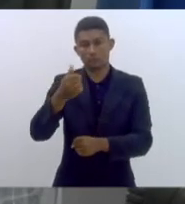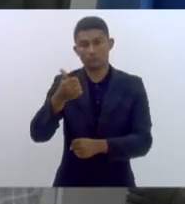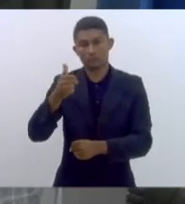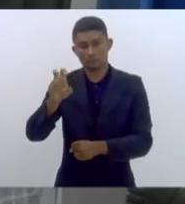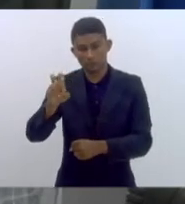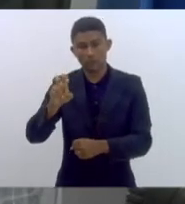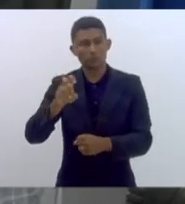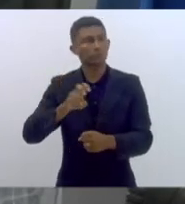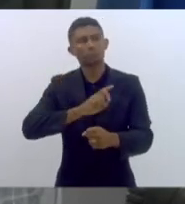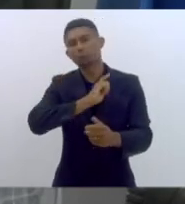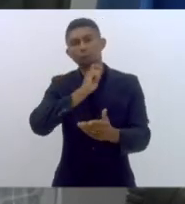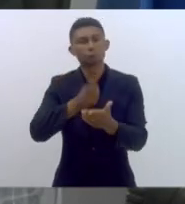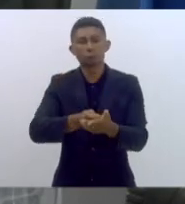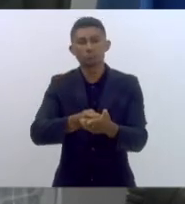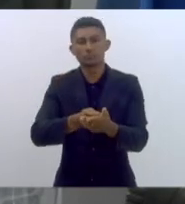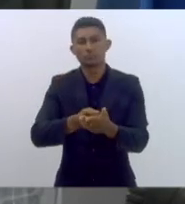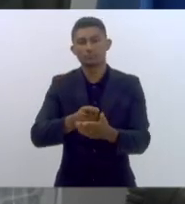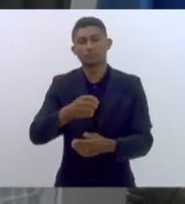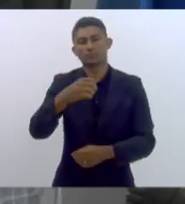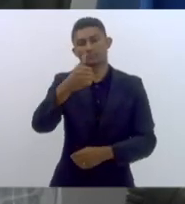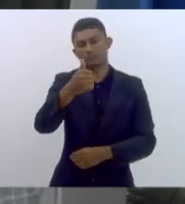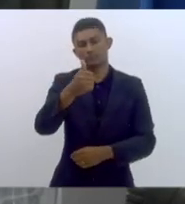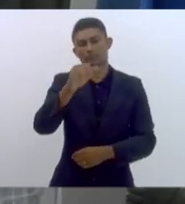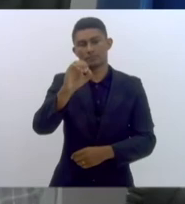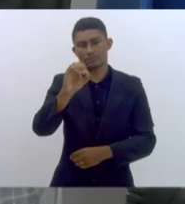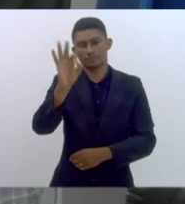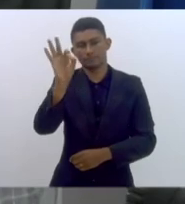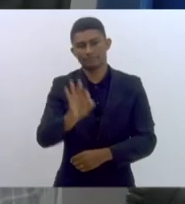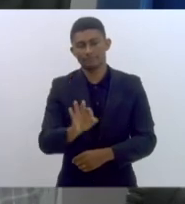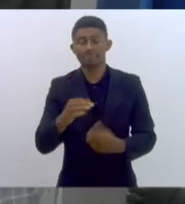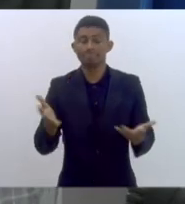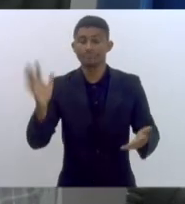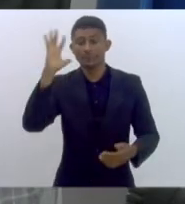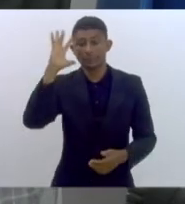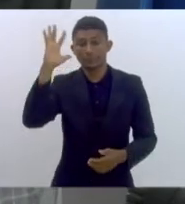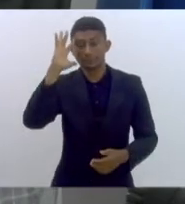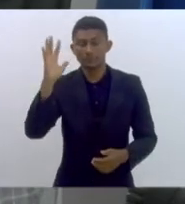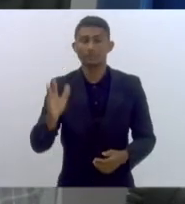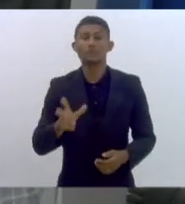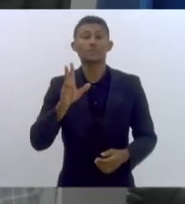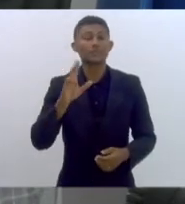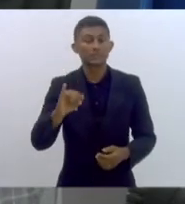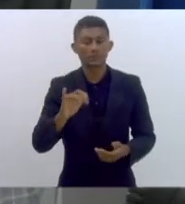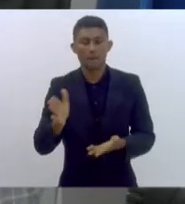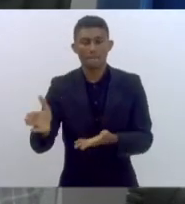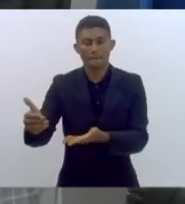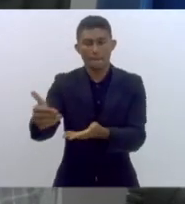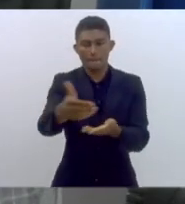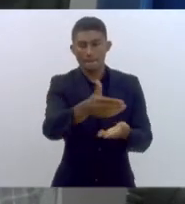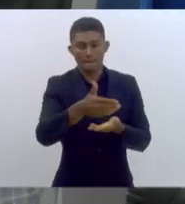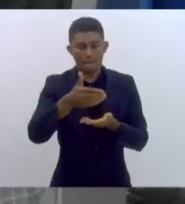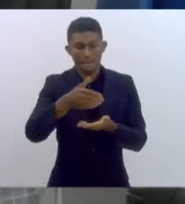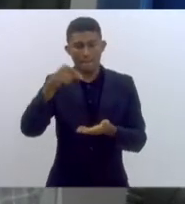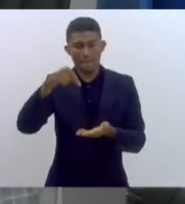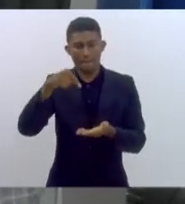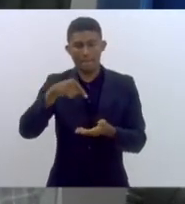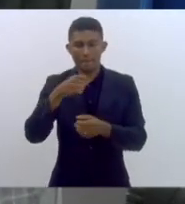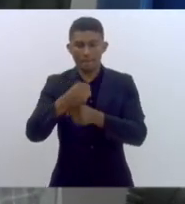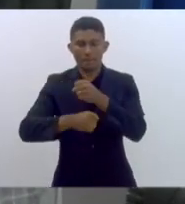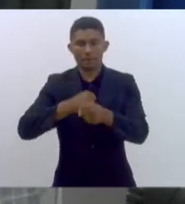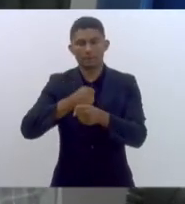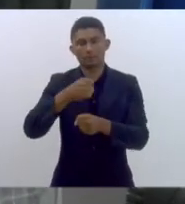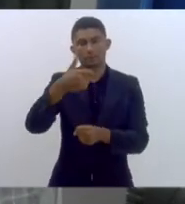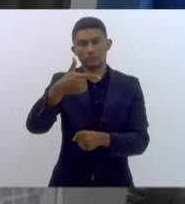10%. Né? Imagine... Se a receita corrente líquida em 25, que eu não estou com ela aqui, mas